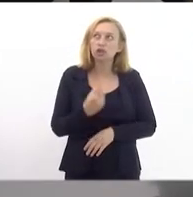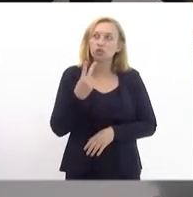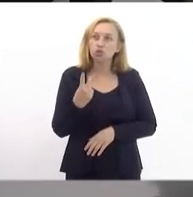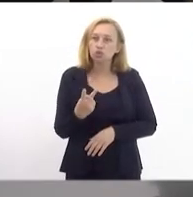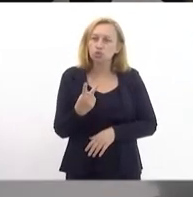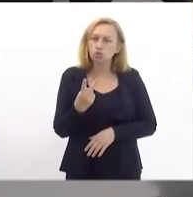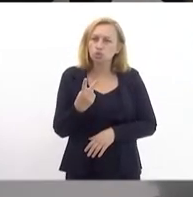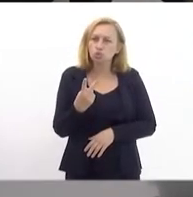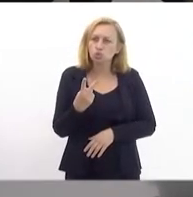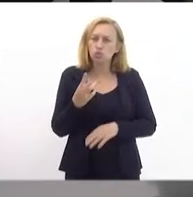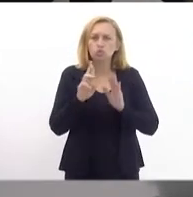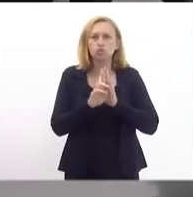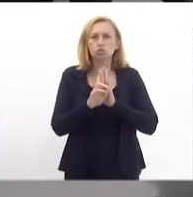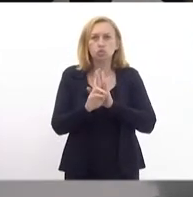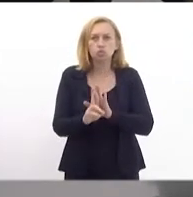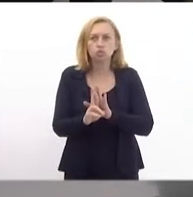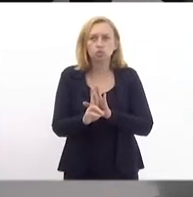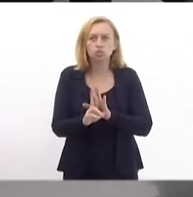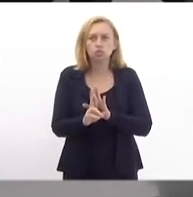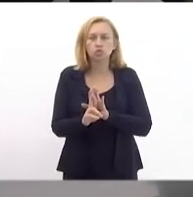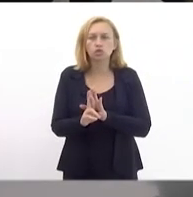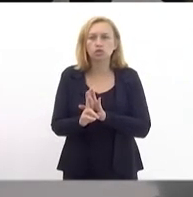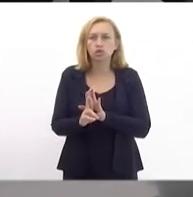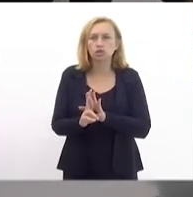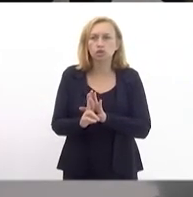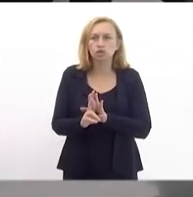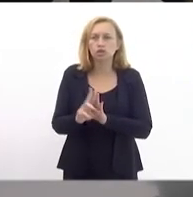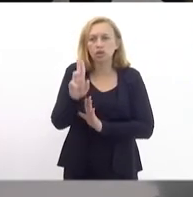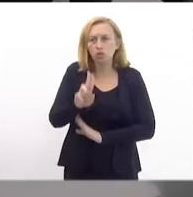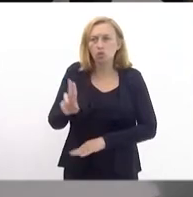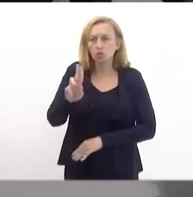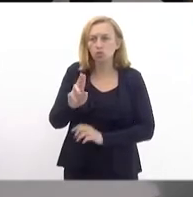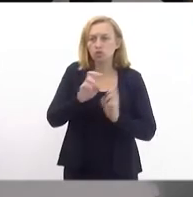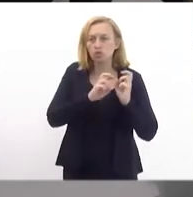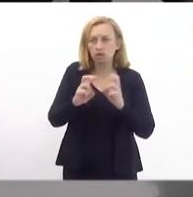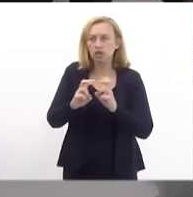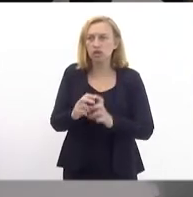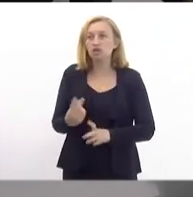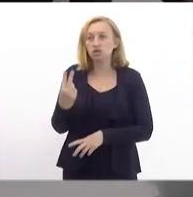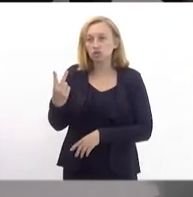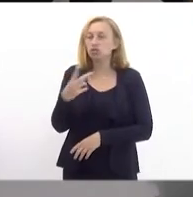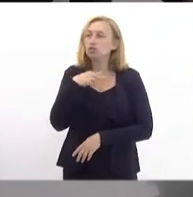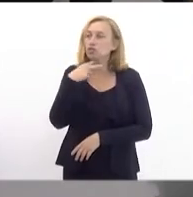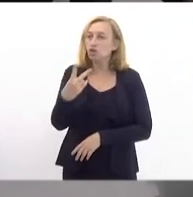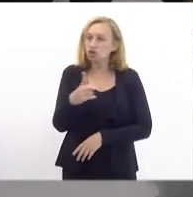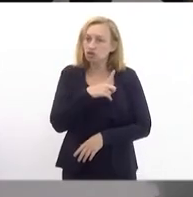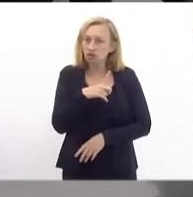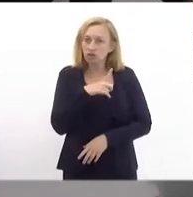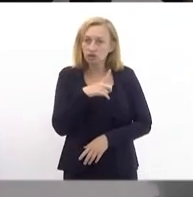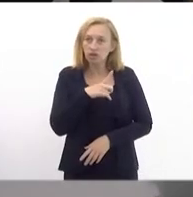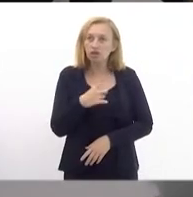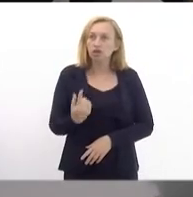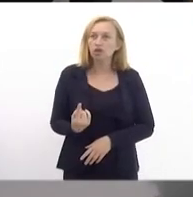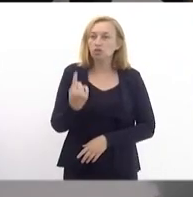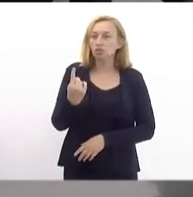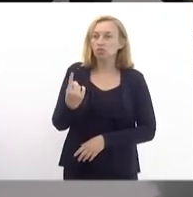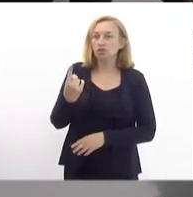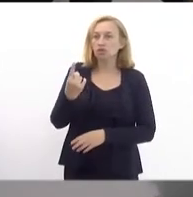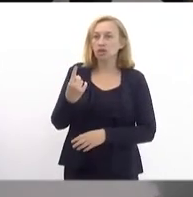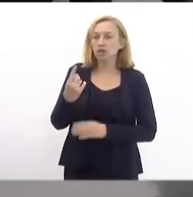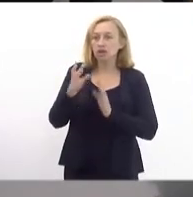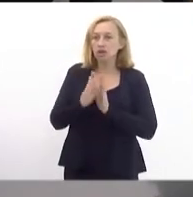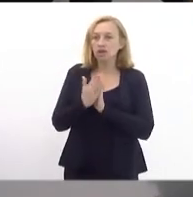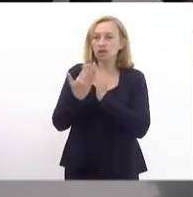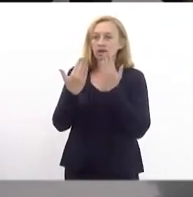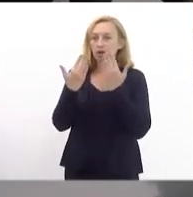dois representantes dos usuários. Certo. E esses representantes tiveram voz, né, inclusive uma das representantes fez